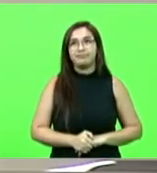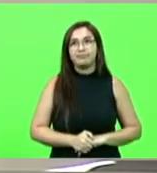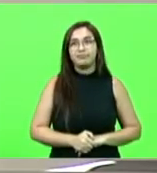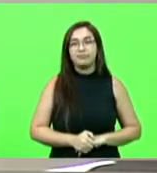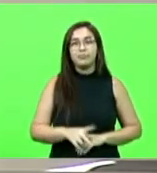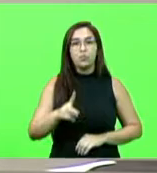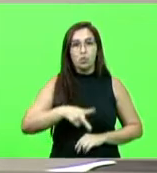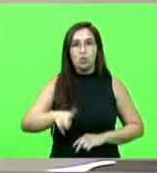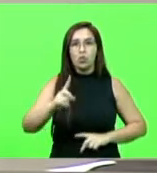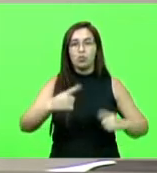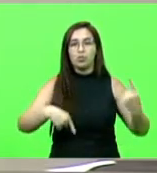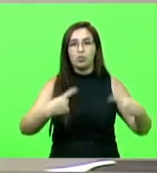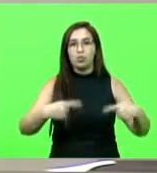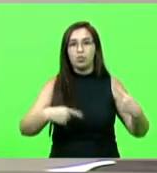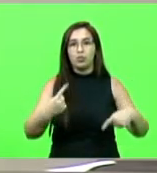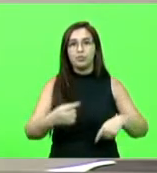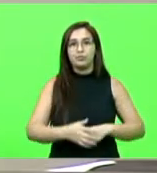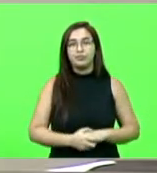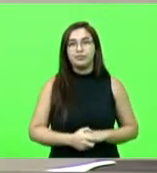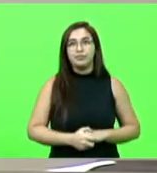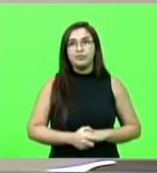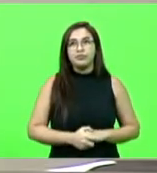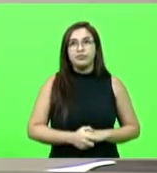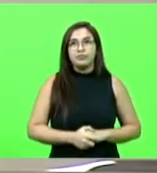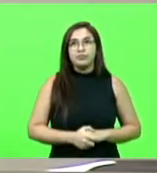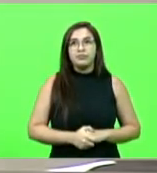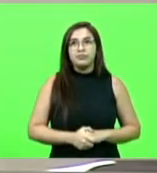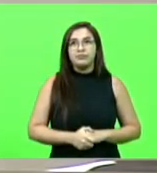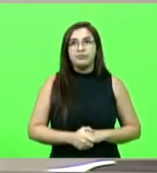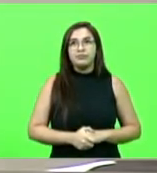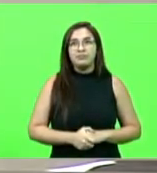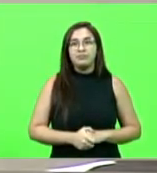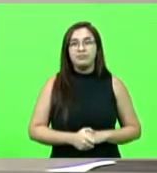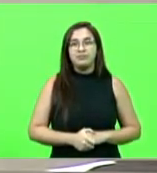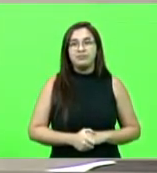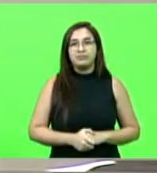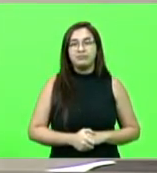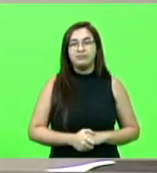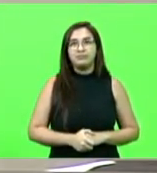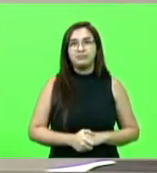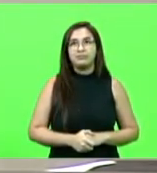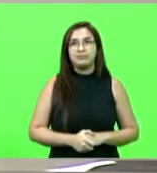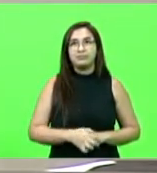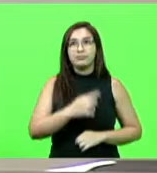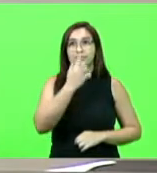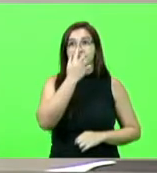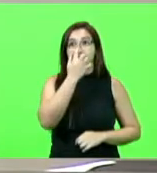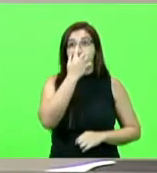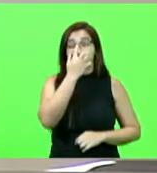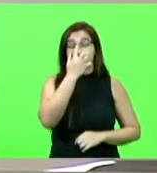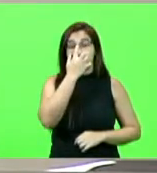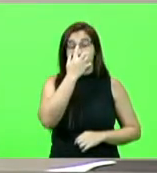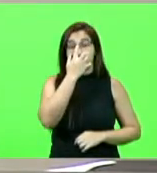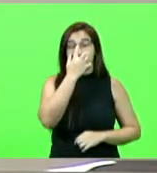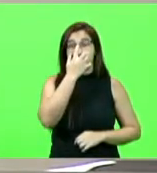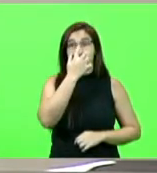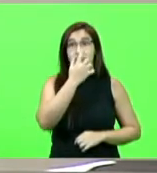Continua em discussão. Senhor presidente. Para discutir, o deputado Vadir